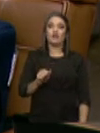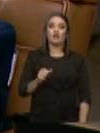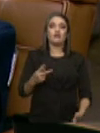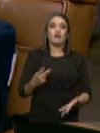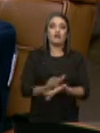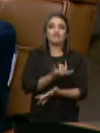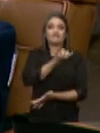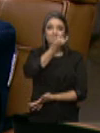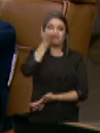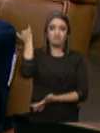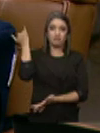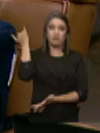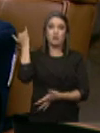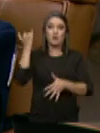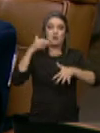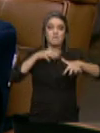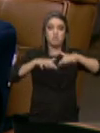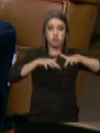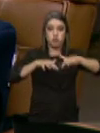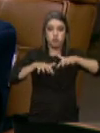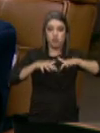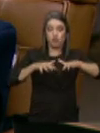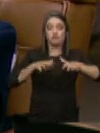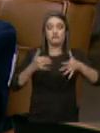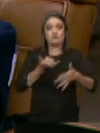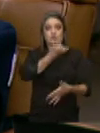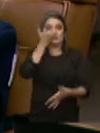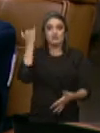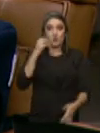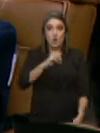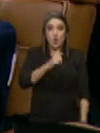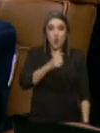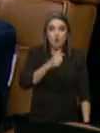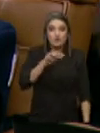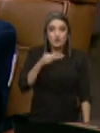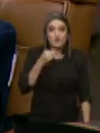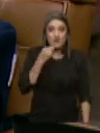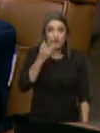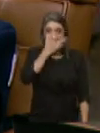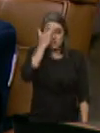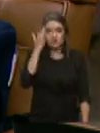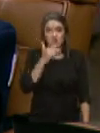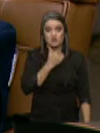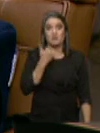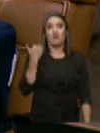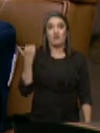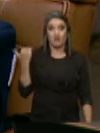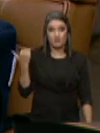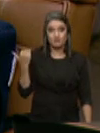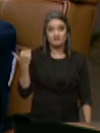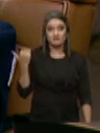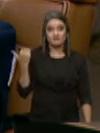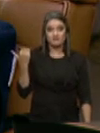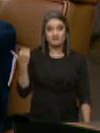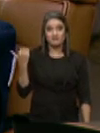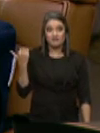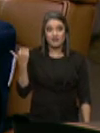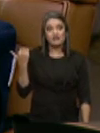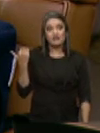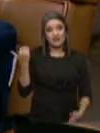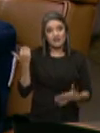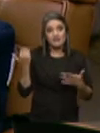terremoto desses últimos dias. 11 milhões de vidas se perderam e muitas outras